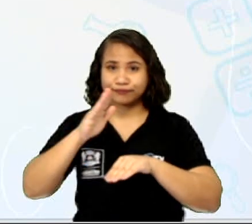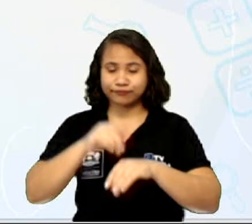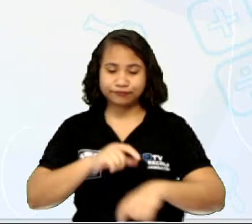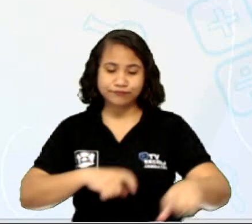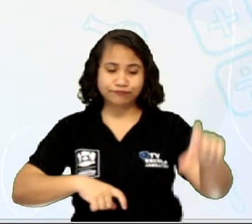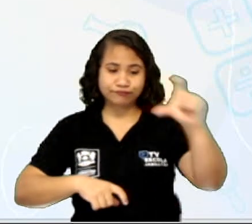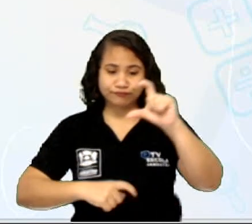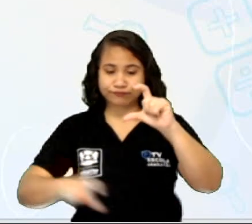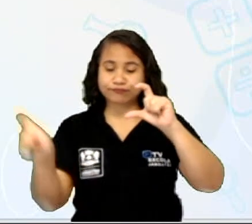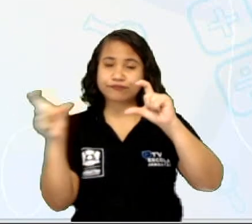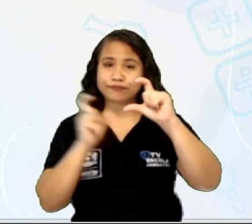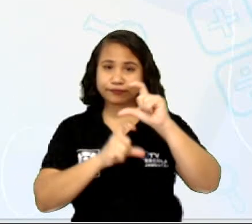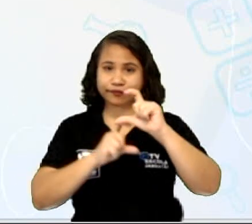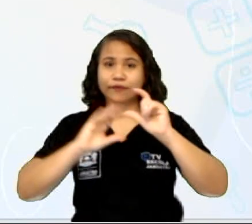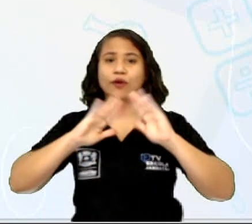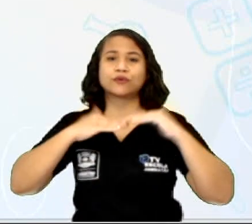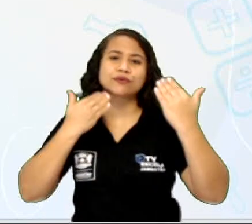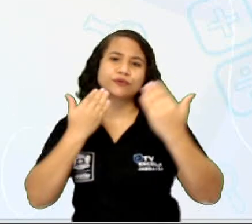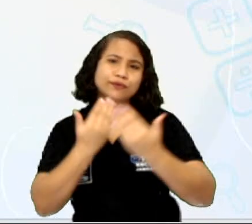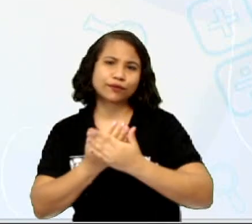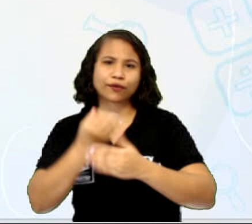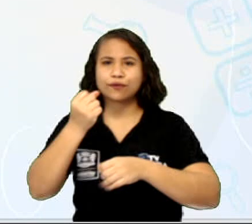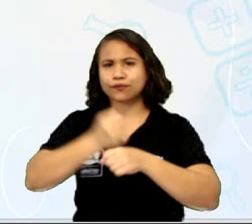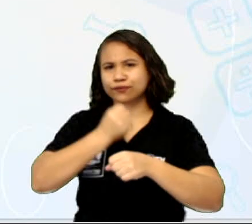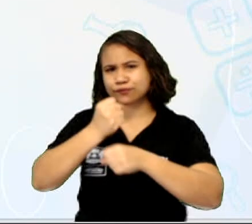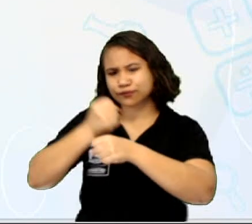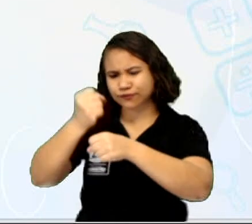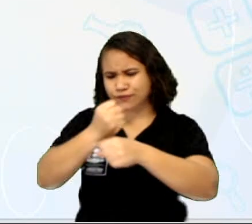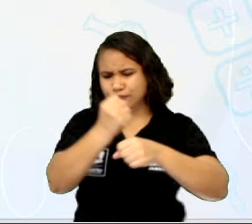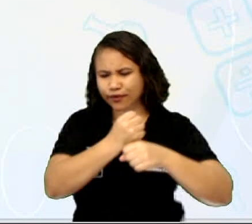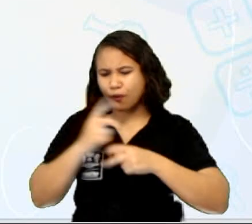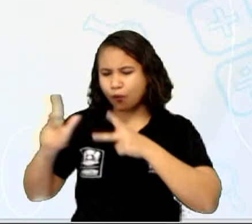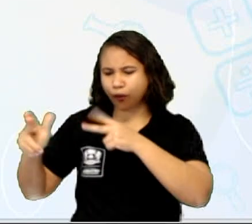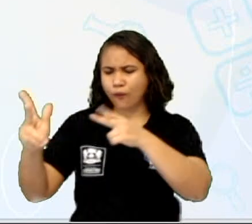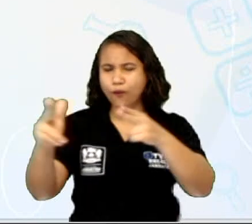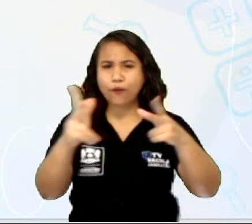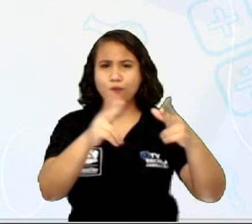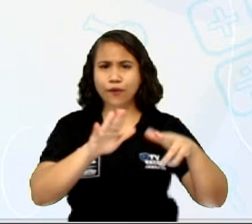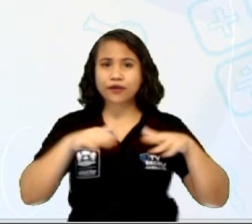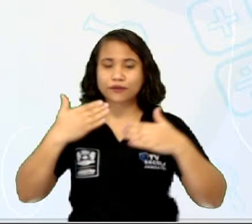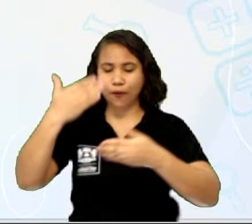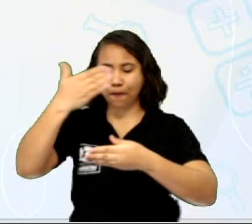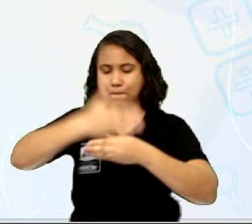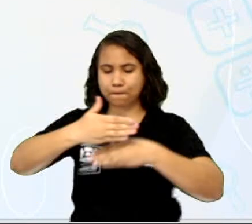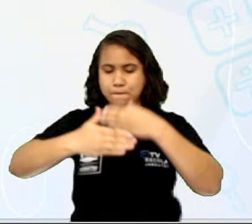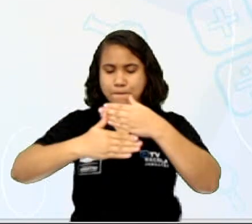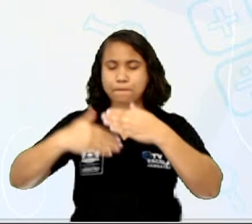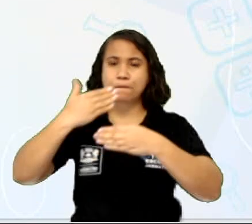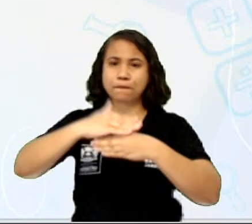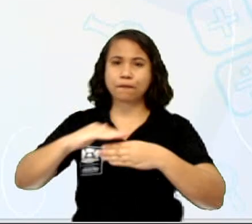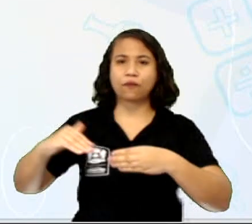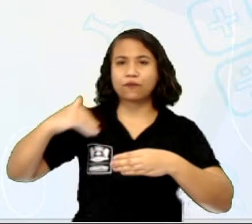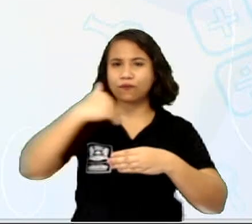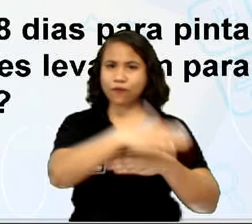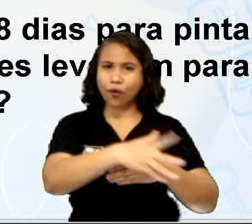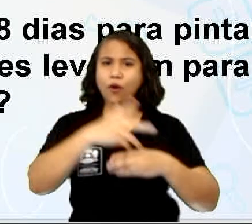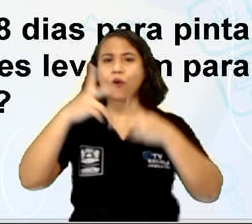parágrafo foi as escolas são construídas com formato e tamanho padrão nessa cidade logo muro externo pode possui ahm